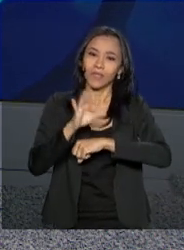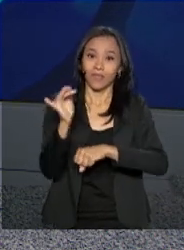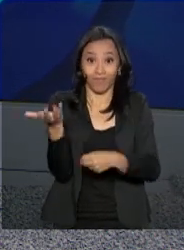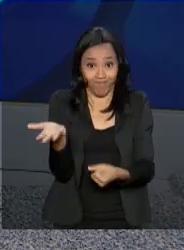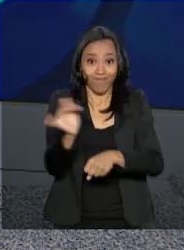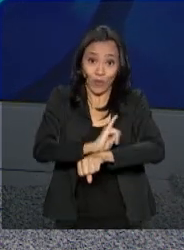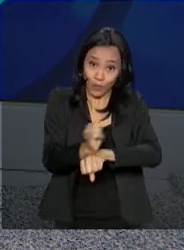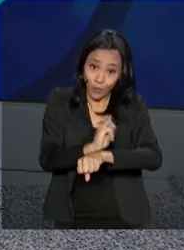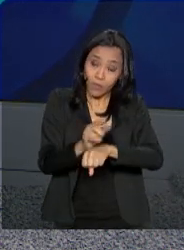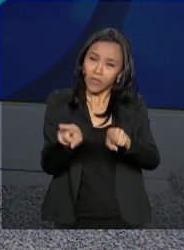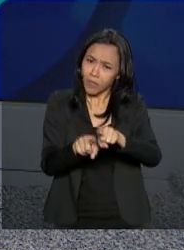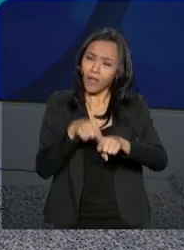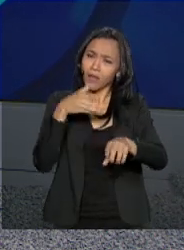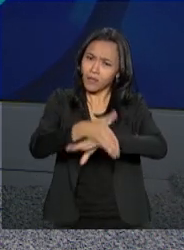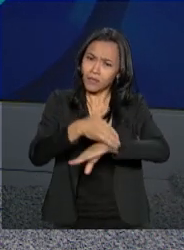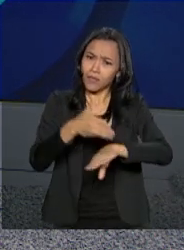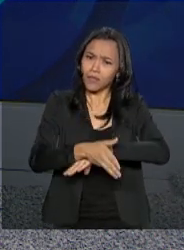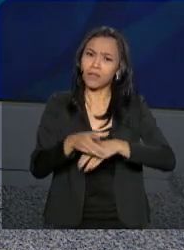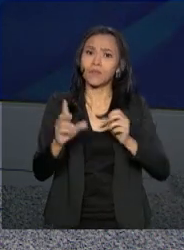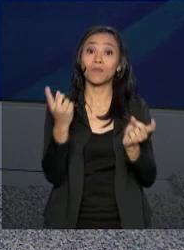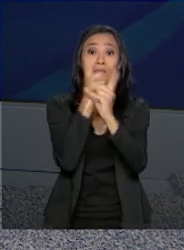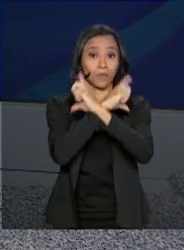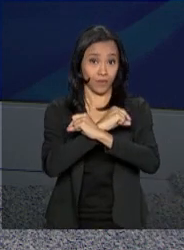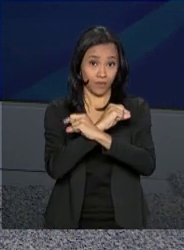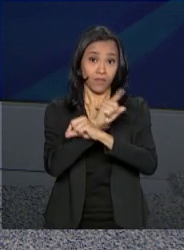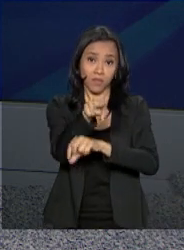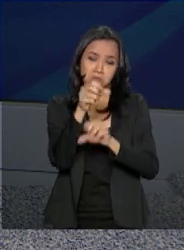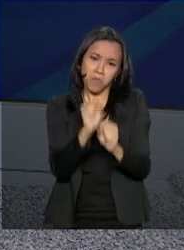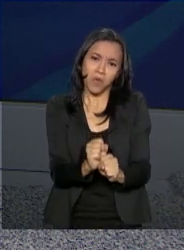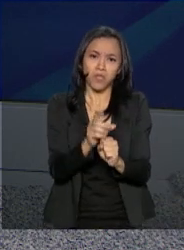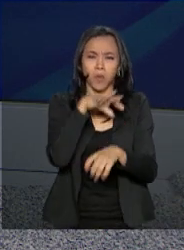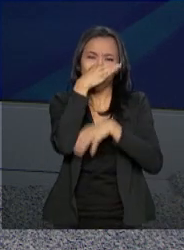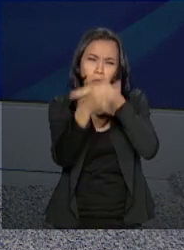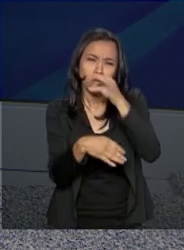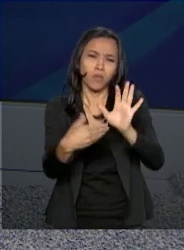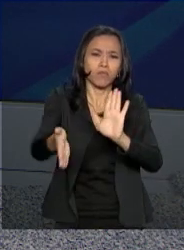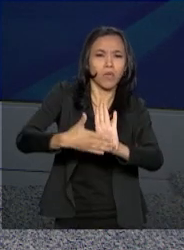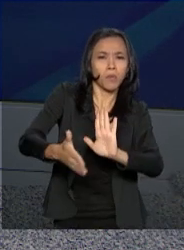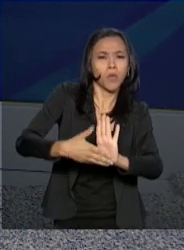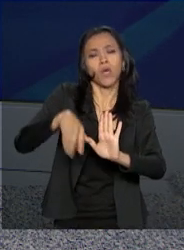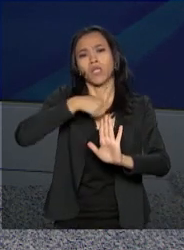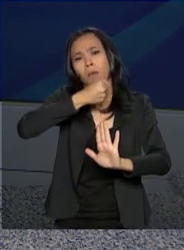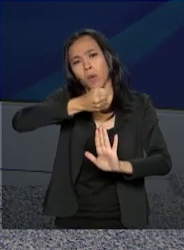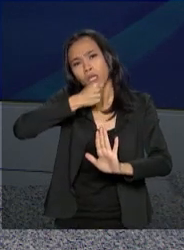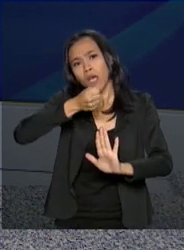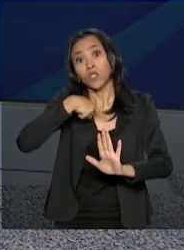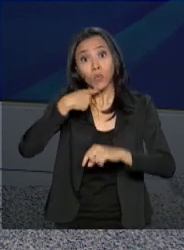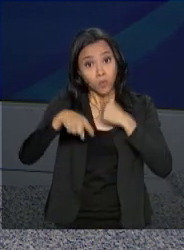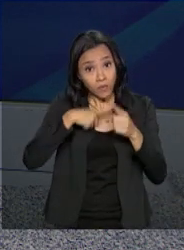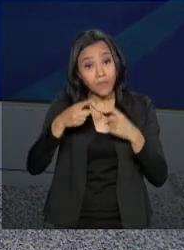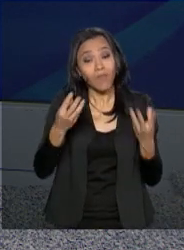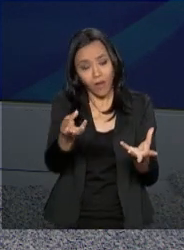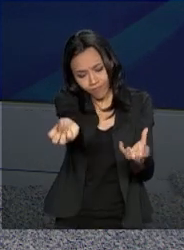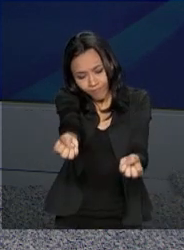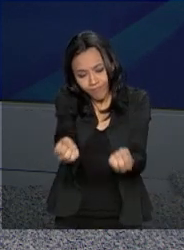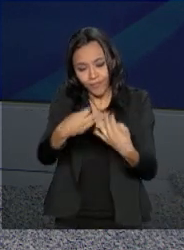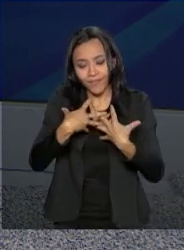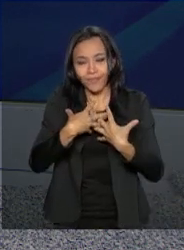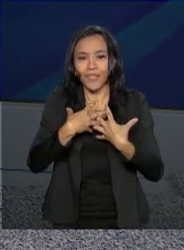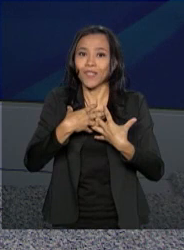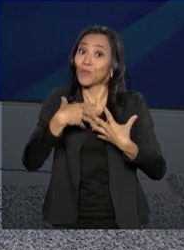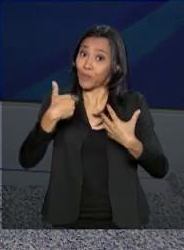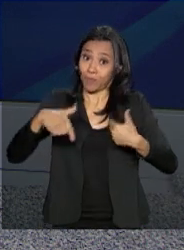youtube acesse também o nosso perfil no twitter você pode mandar sugestões de reportagens e dúvidas sobre programas e ações do governo